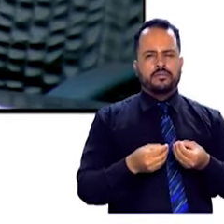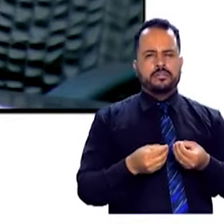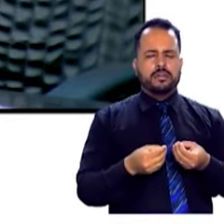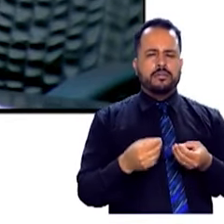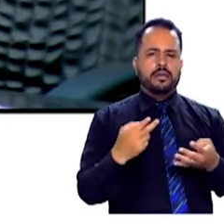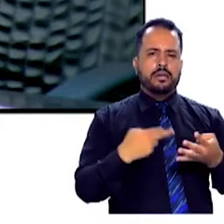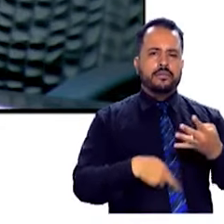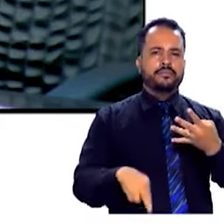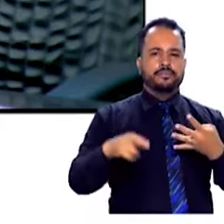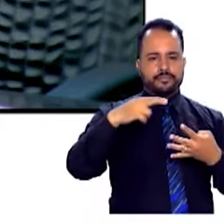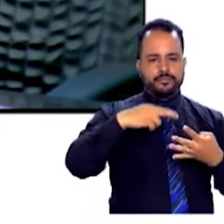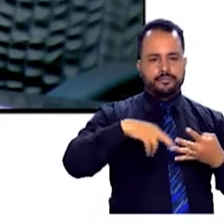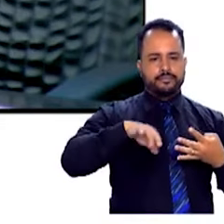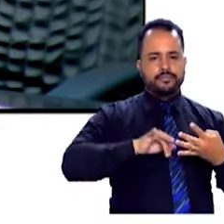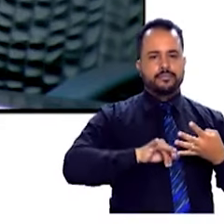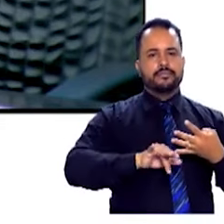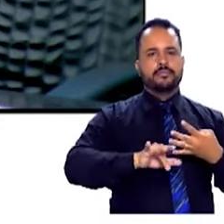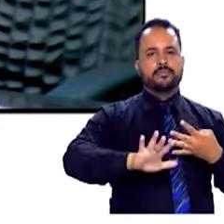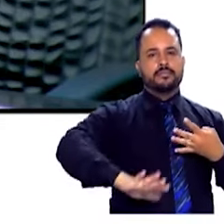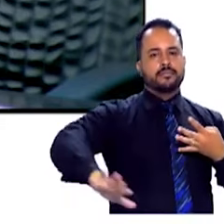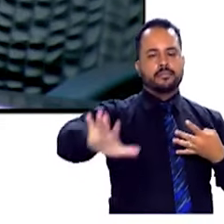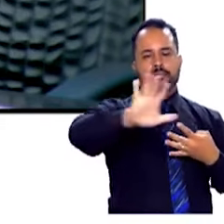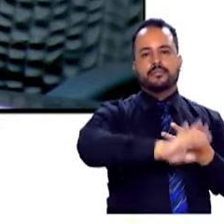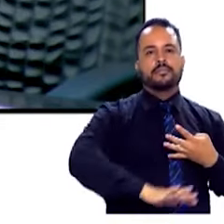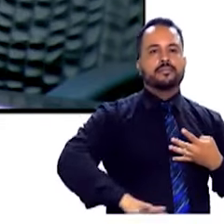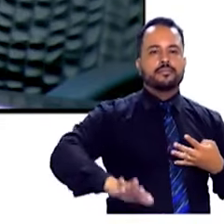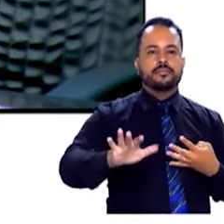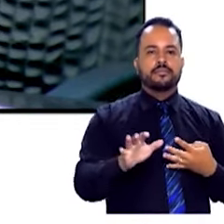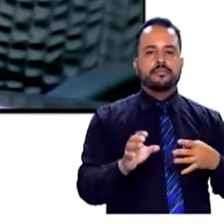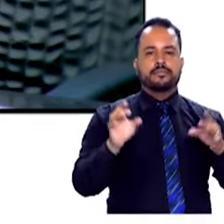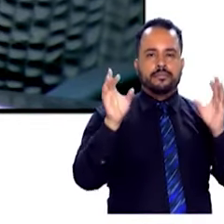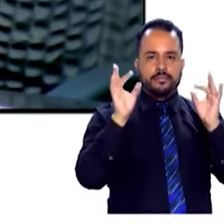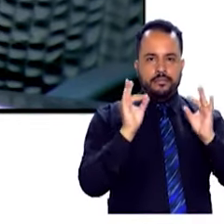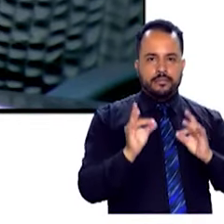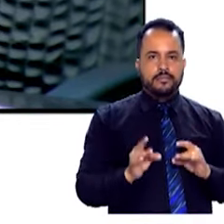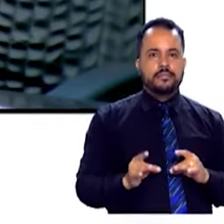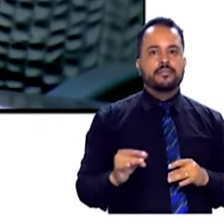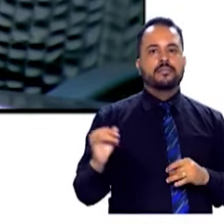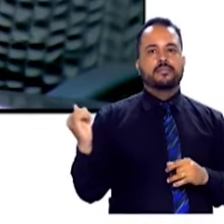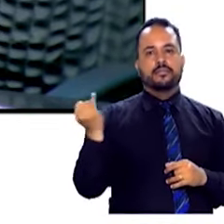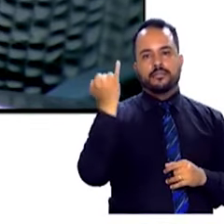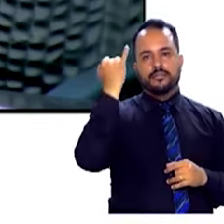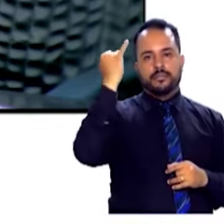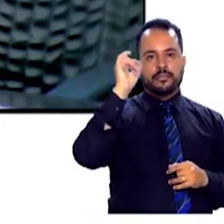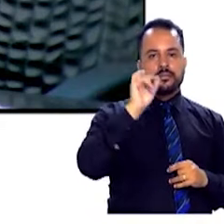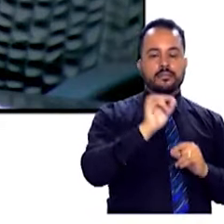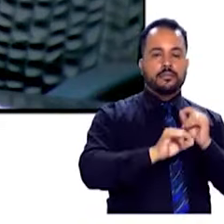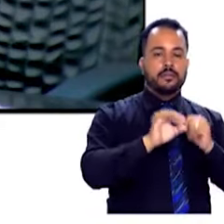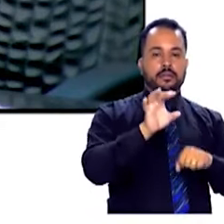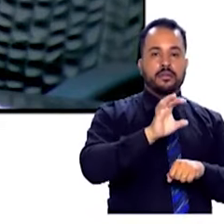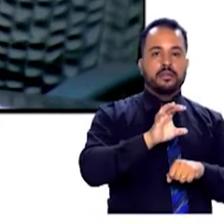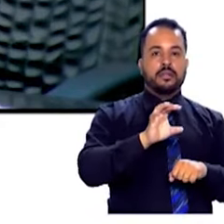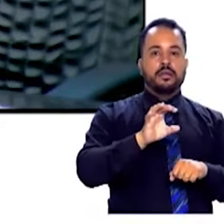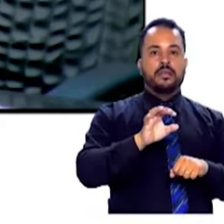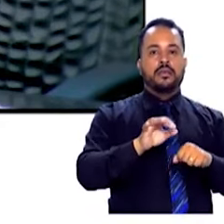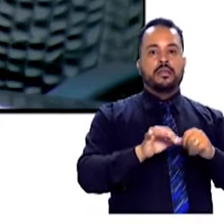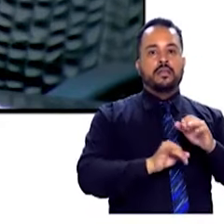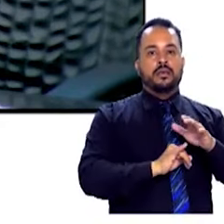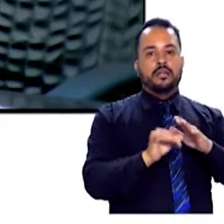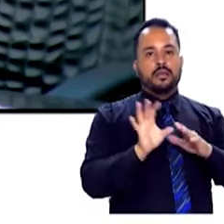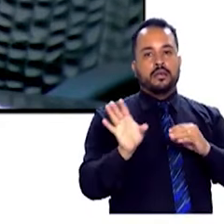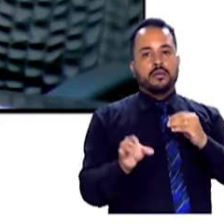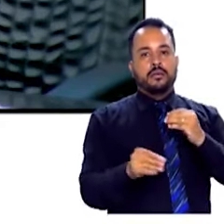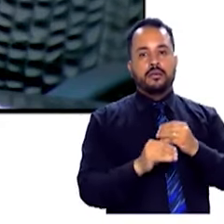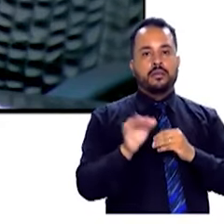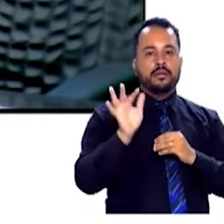do recurso de revista no TST e agora mais recentemente a relevância da questão Federal eh instituída pela Emenda Constitucional 125 de